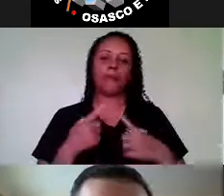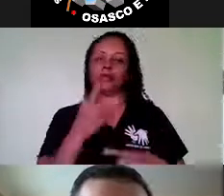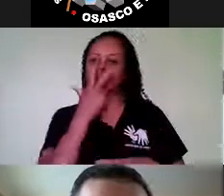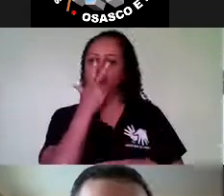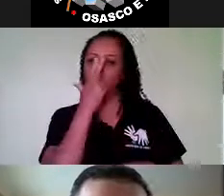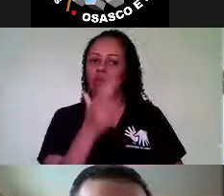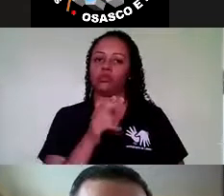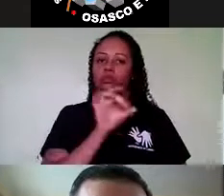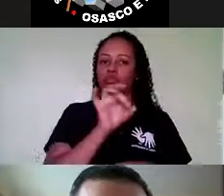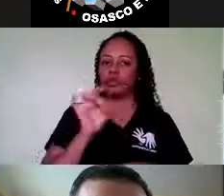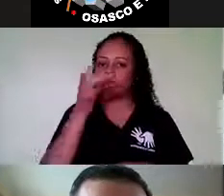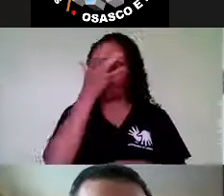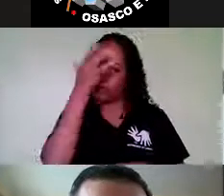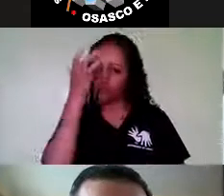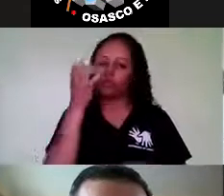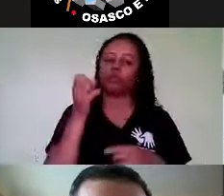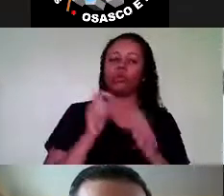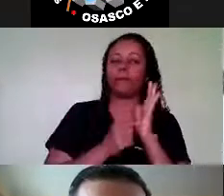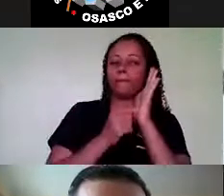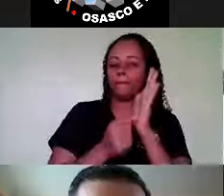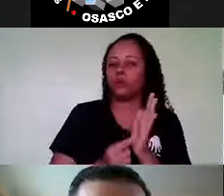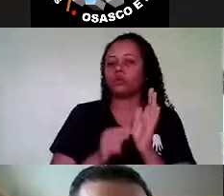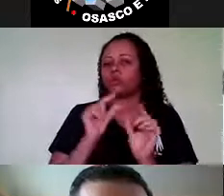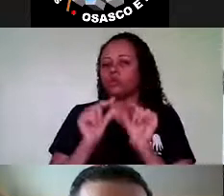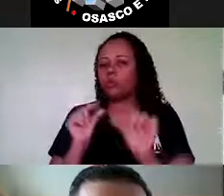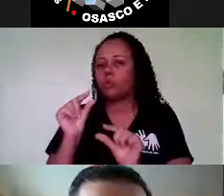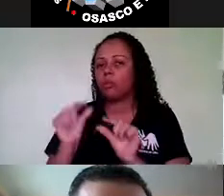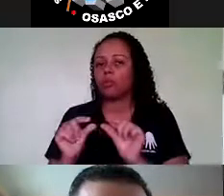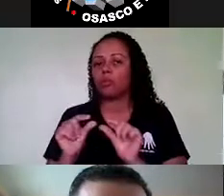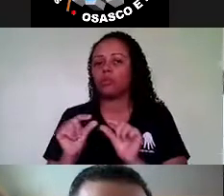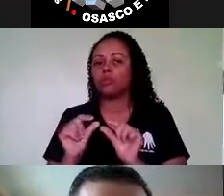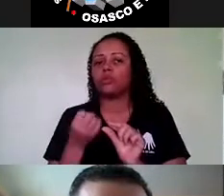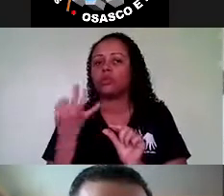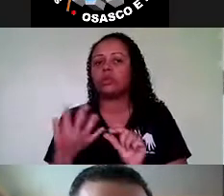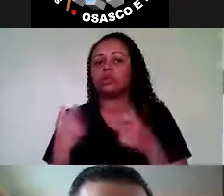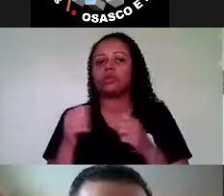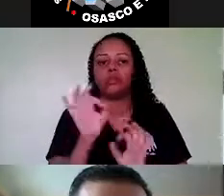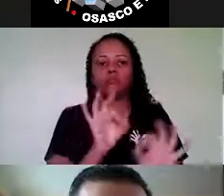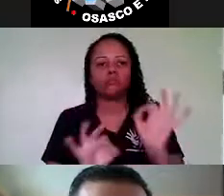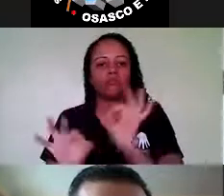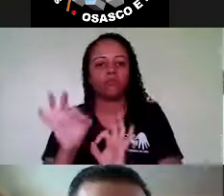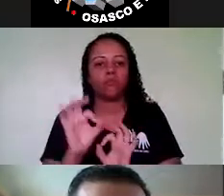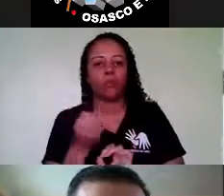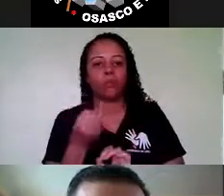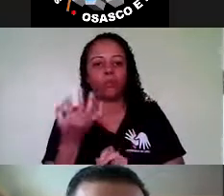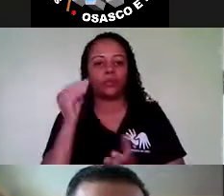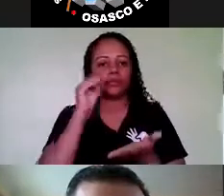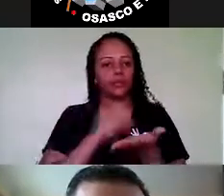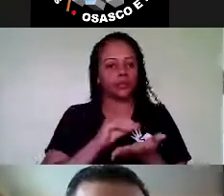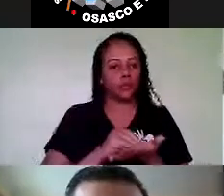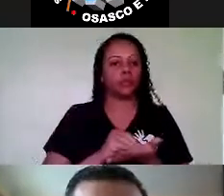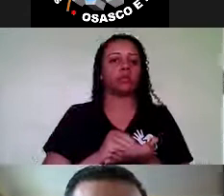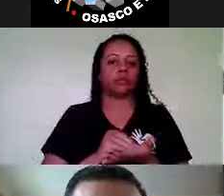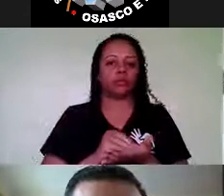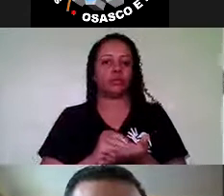dessa manhã mostra um pouco do tanto que a gente tem que elaborar ainda e do quanto falta, né? Para que a gente,